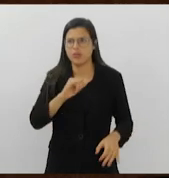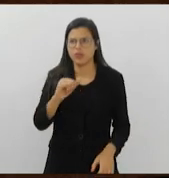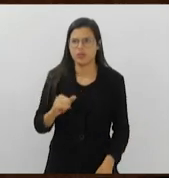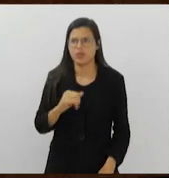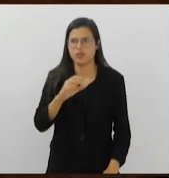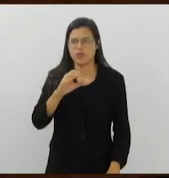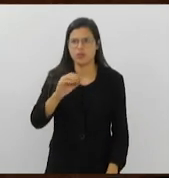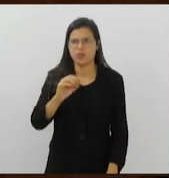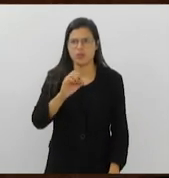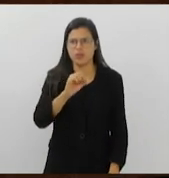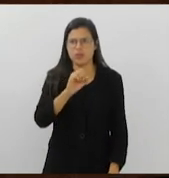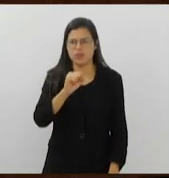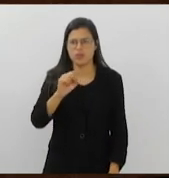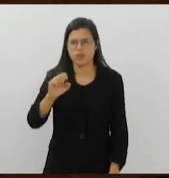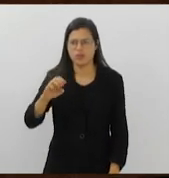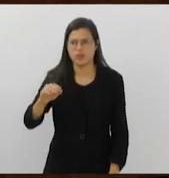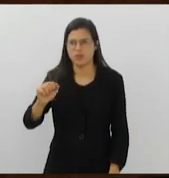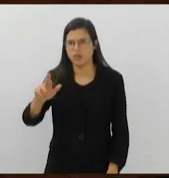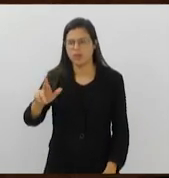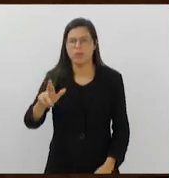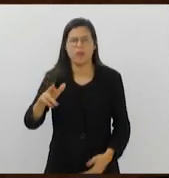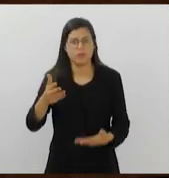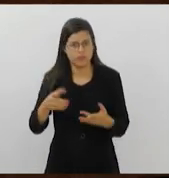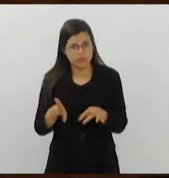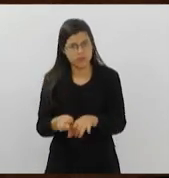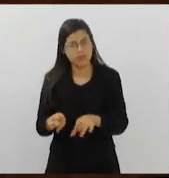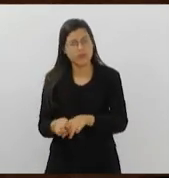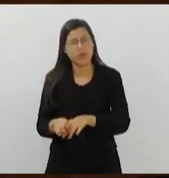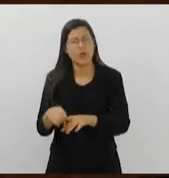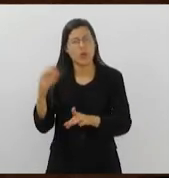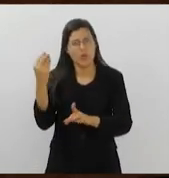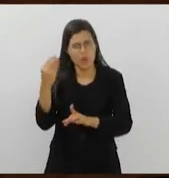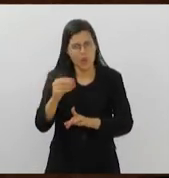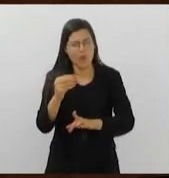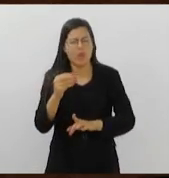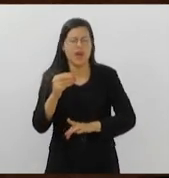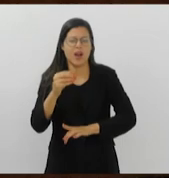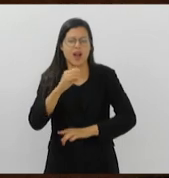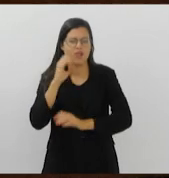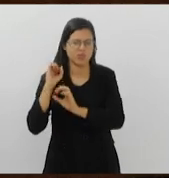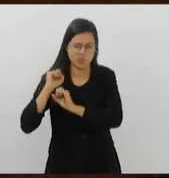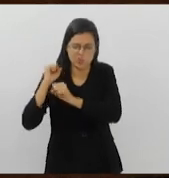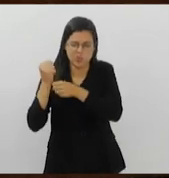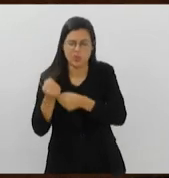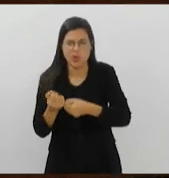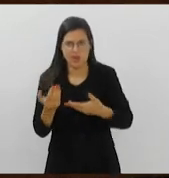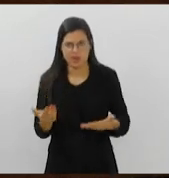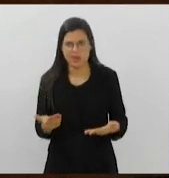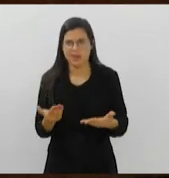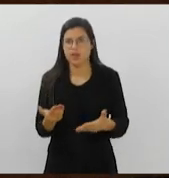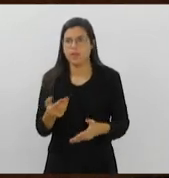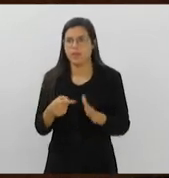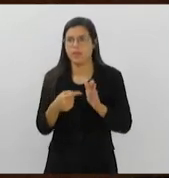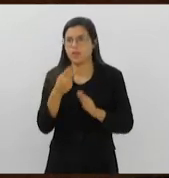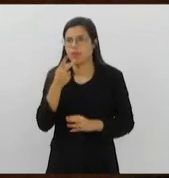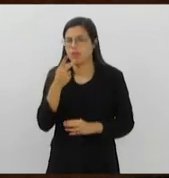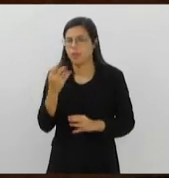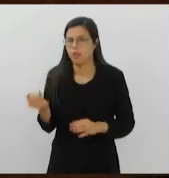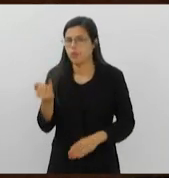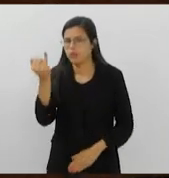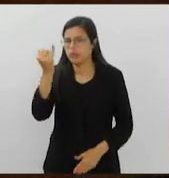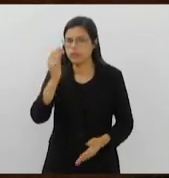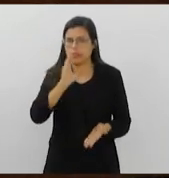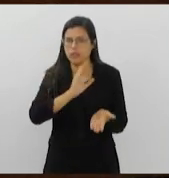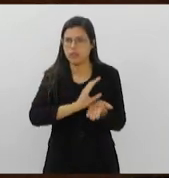para a nossa judoca também, né, que faz jus também a receber, e falar da importância do incentivo ao esporte. Eu estava